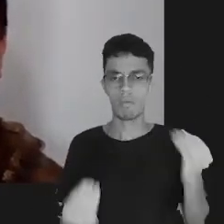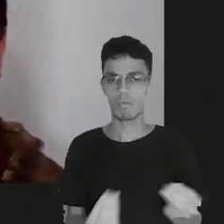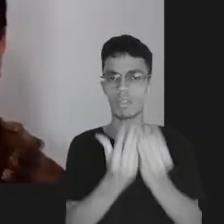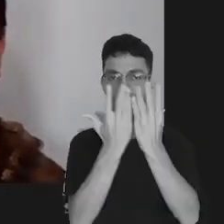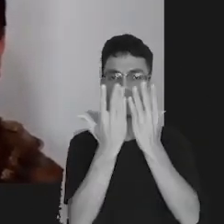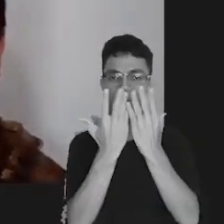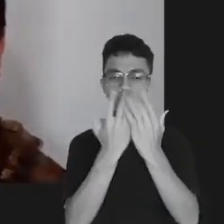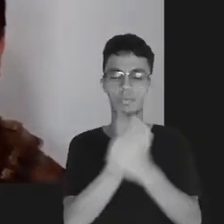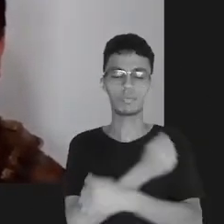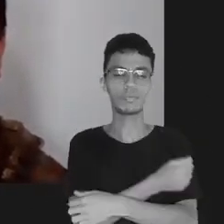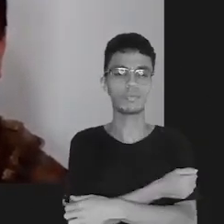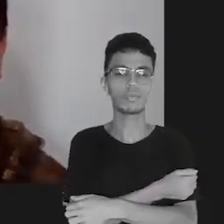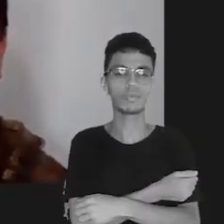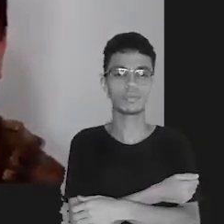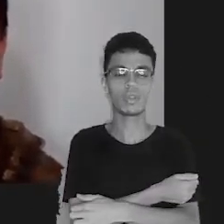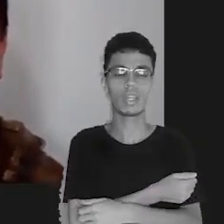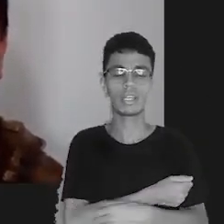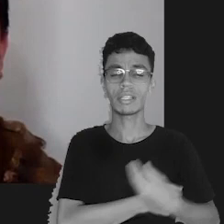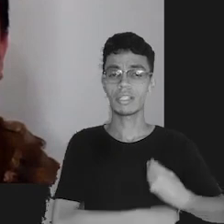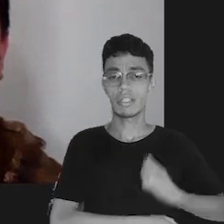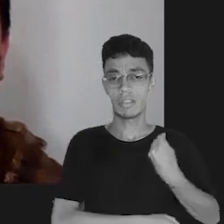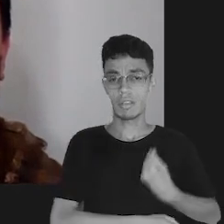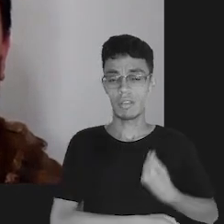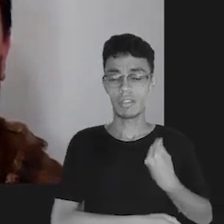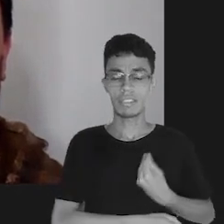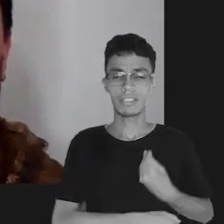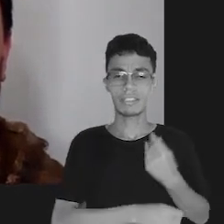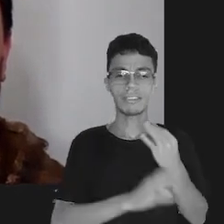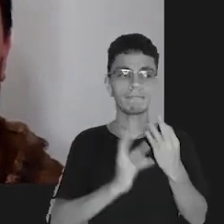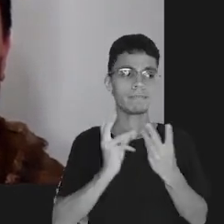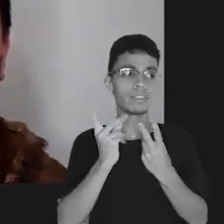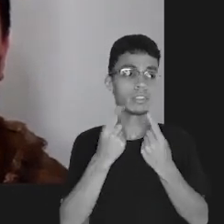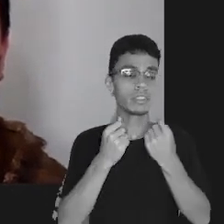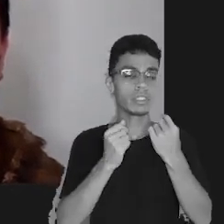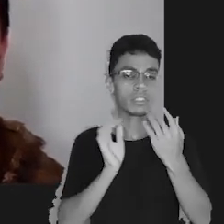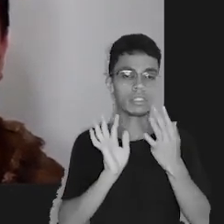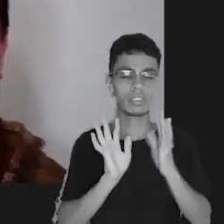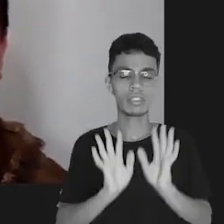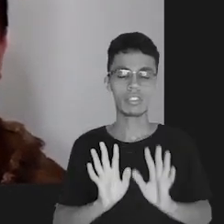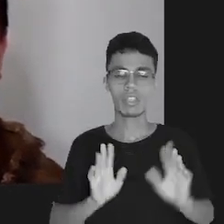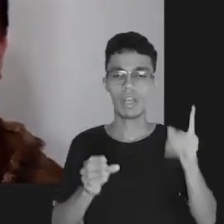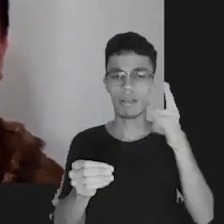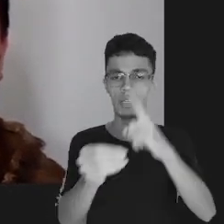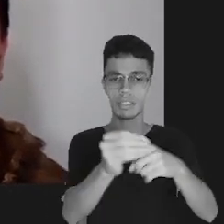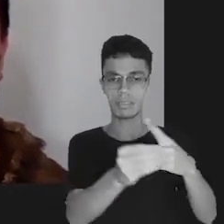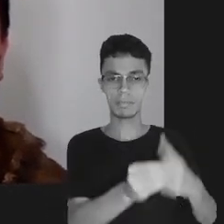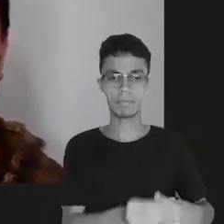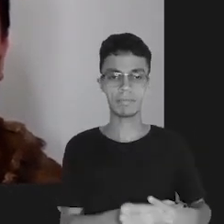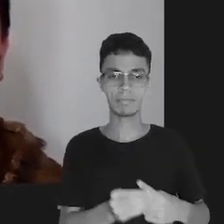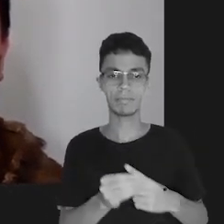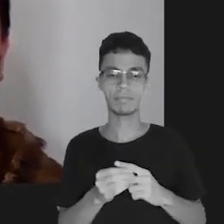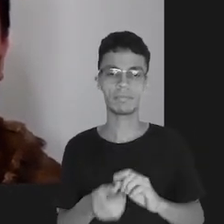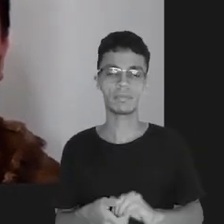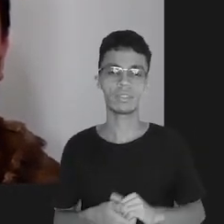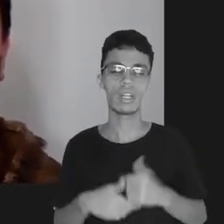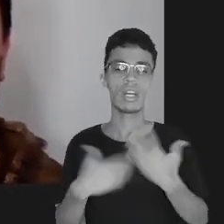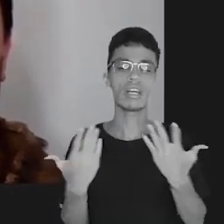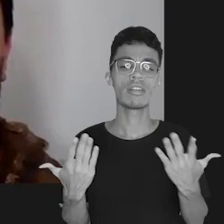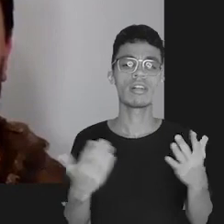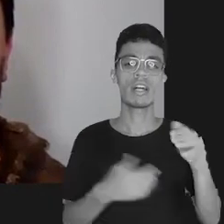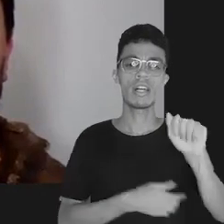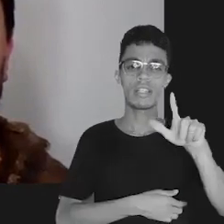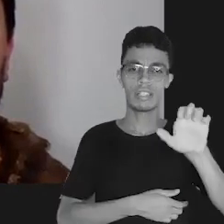milagre e existências sutis tumultuando a cidade, a